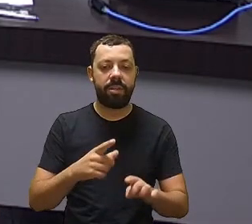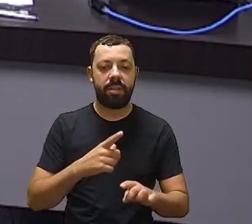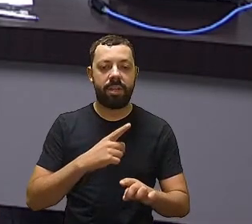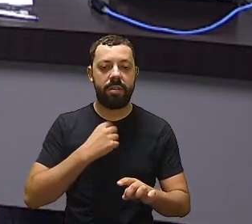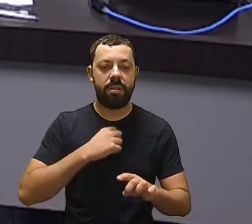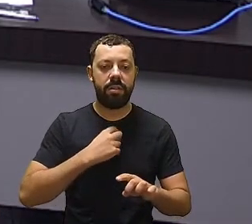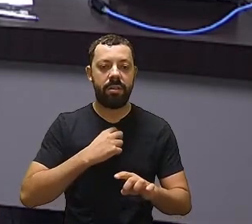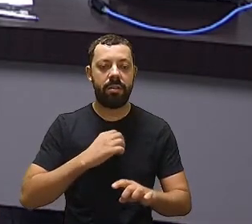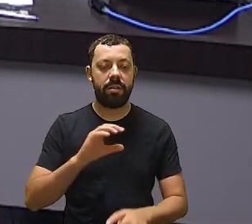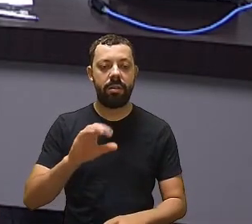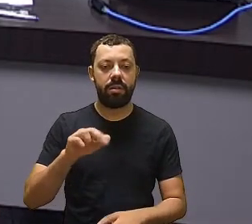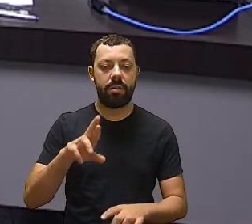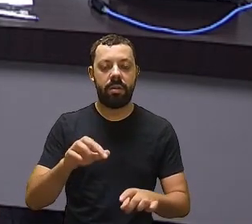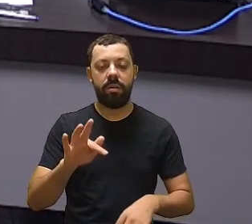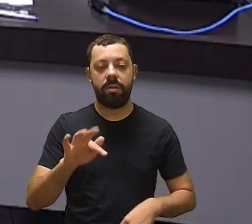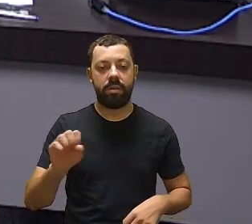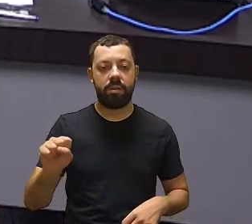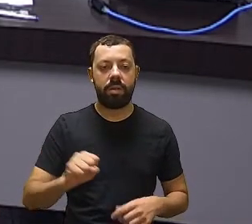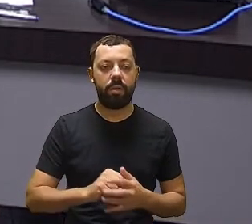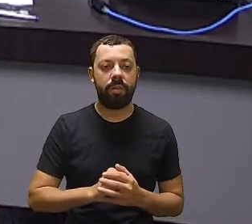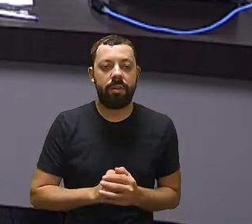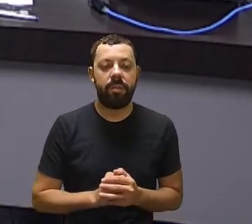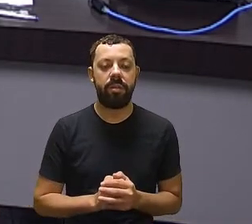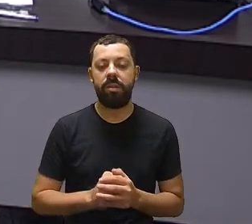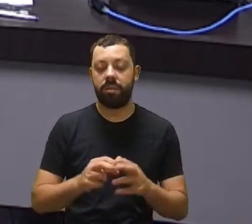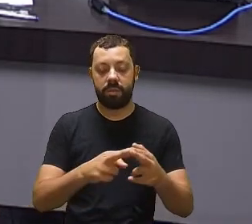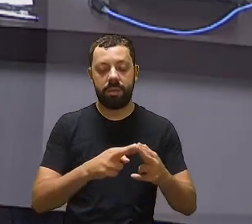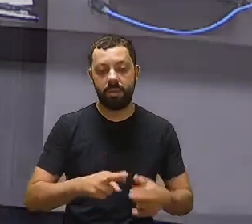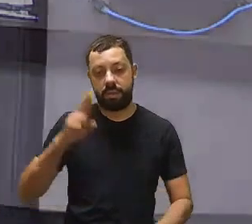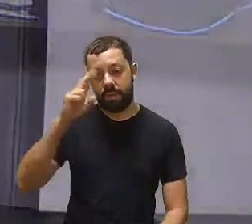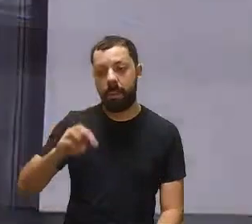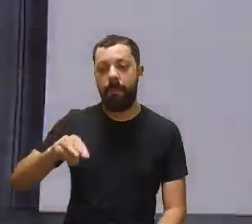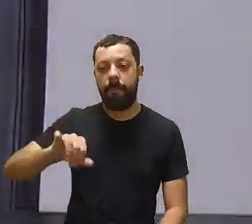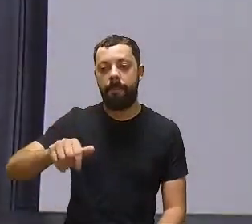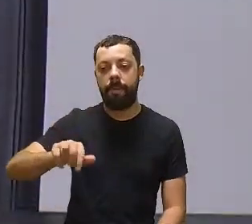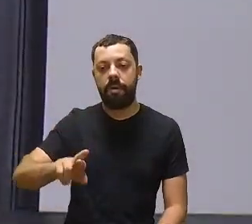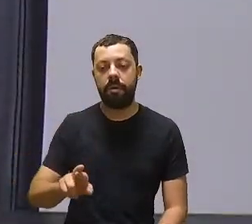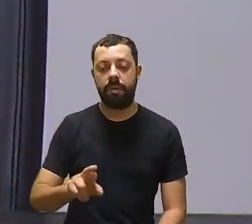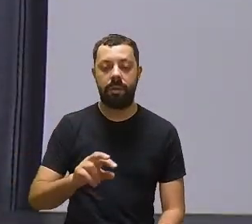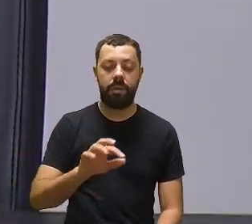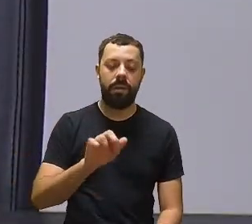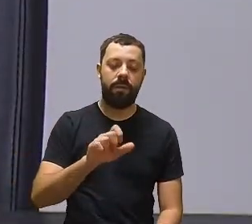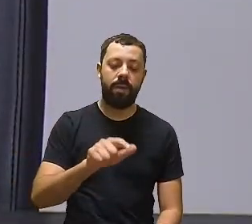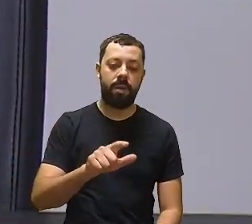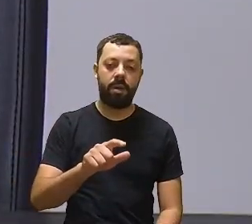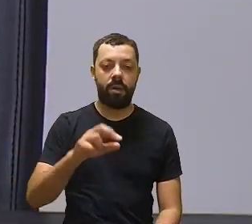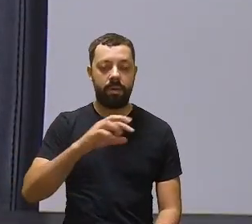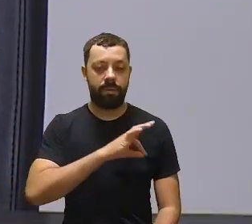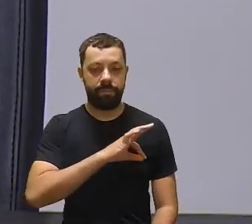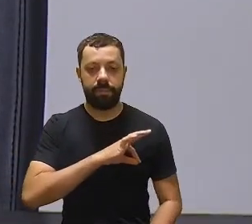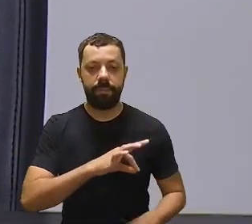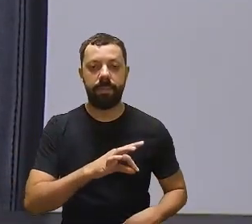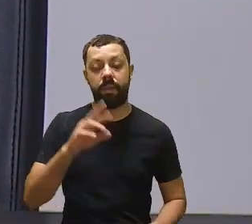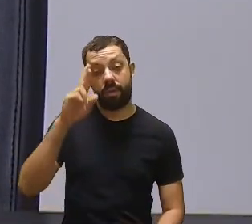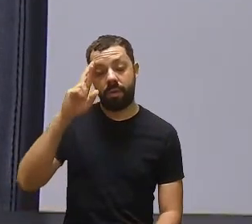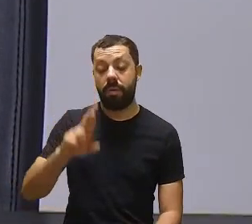Silva, vereador Kleber Fossá. Requerimento ao senhor Major Rafael Antônio da Silva, comandante da Polícia Militar,